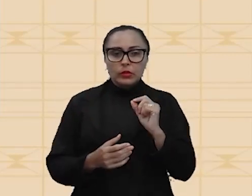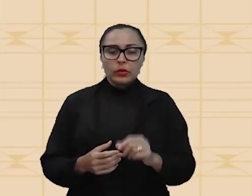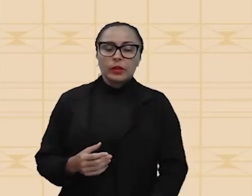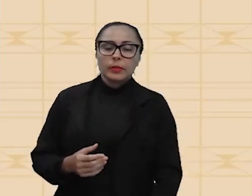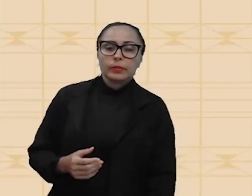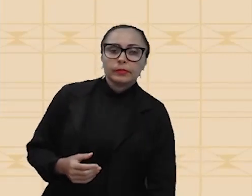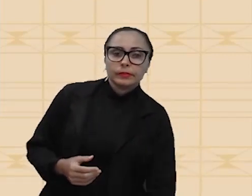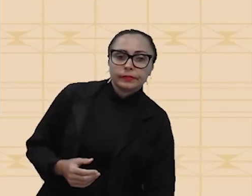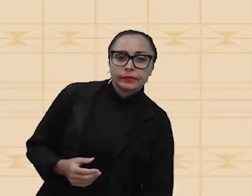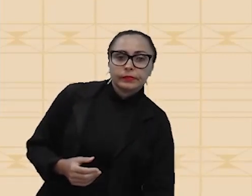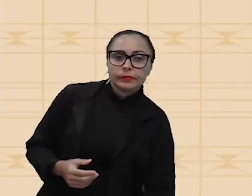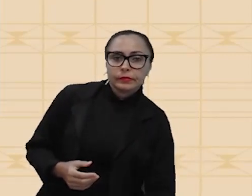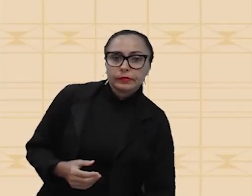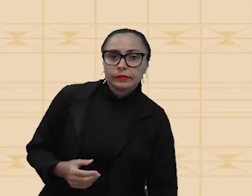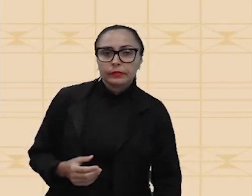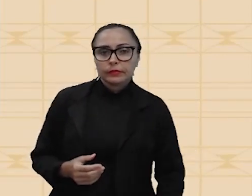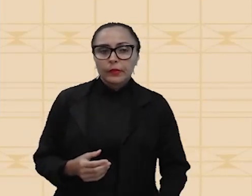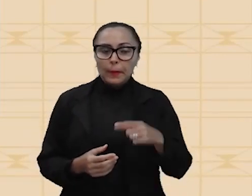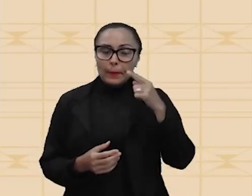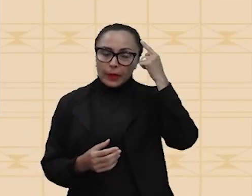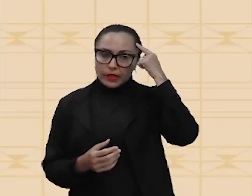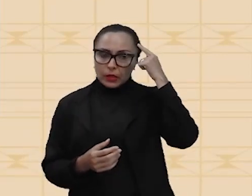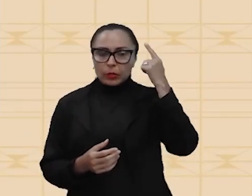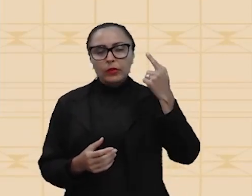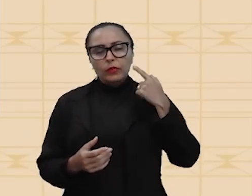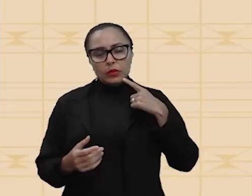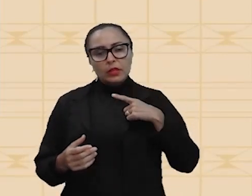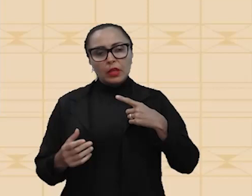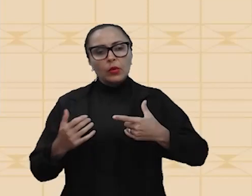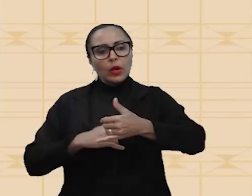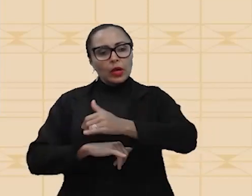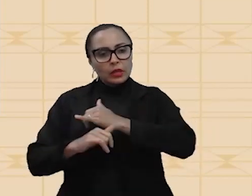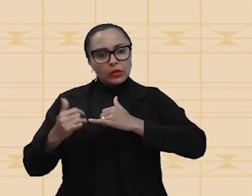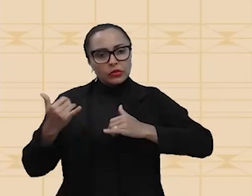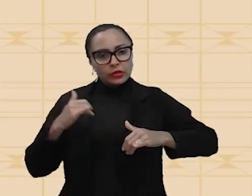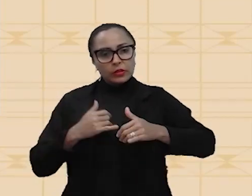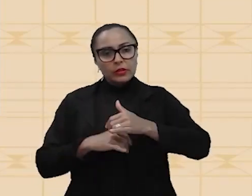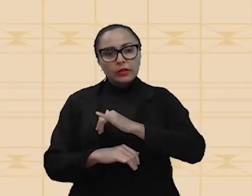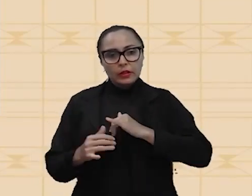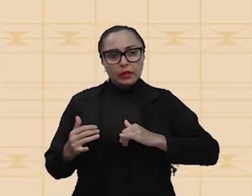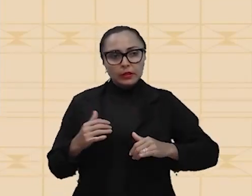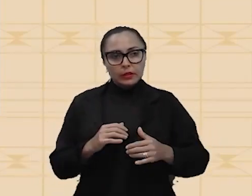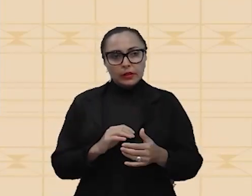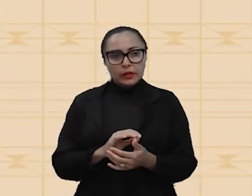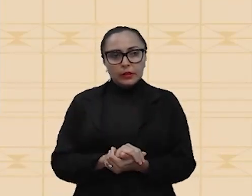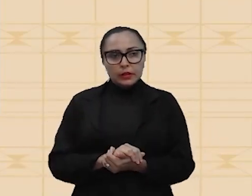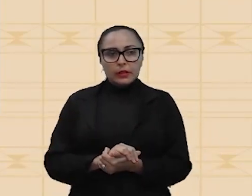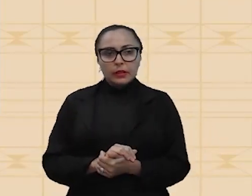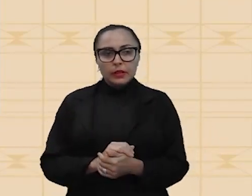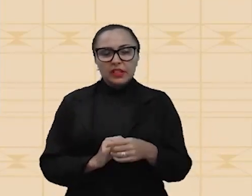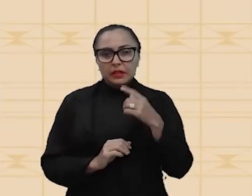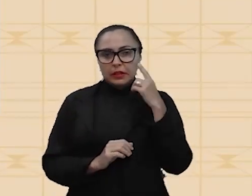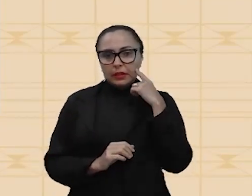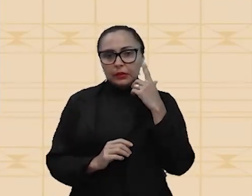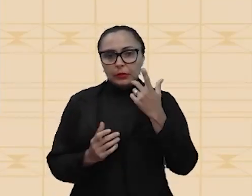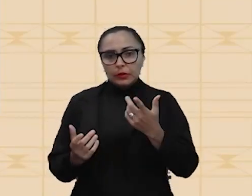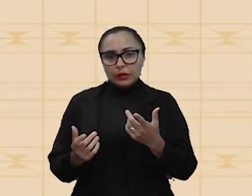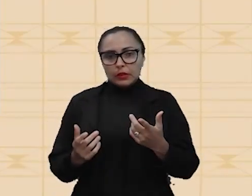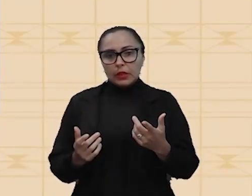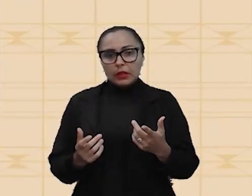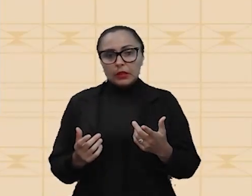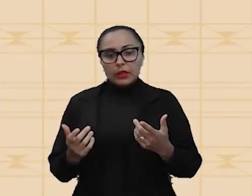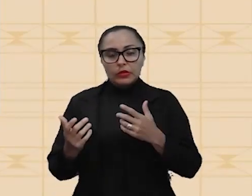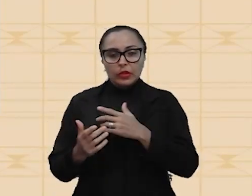Pensa comigo, você tem uma energia que vai entrar em um circuito, em uma máquina, ou seja, a potência, a energia total, e essa